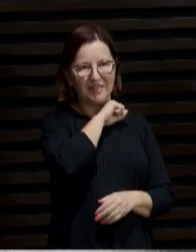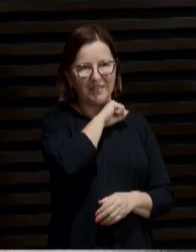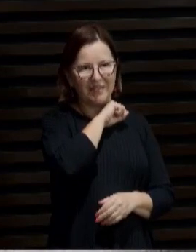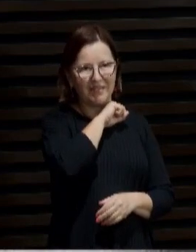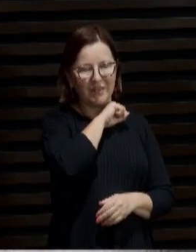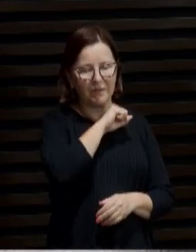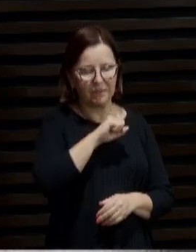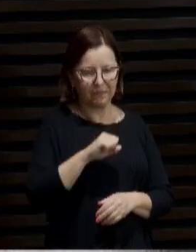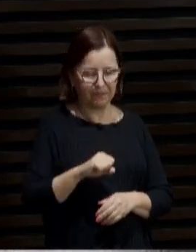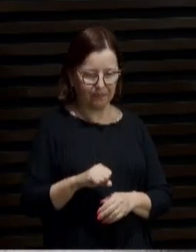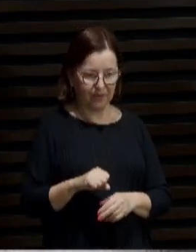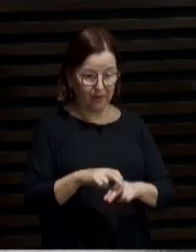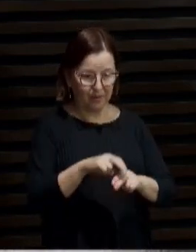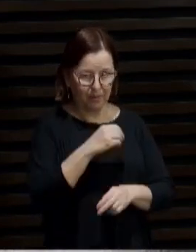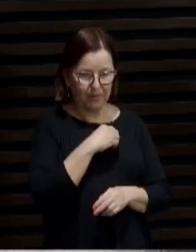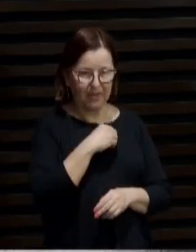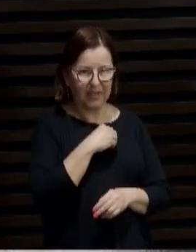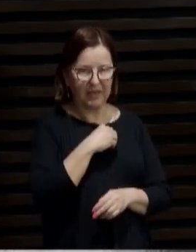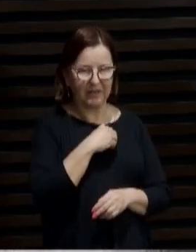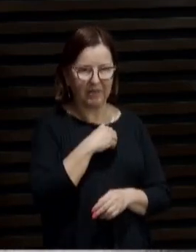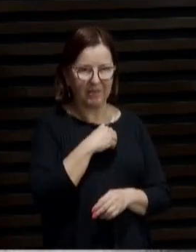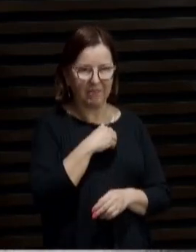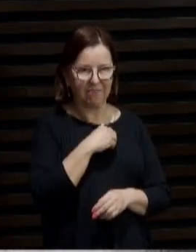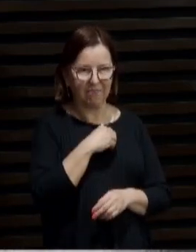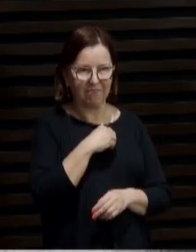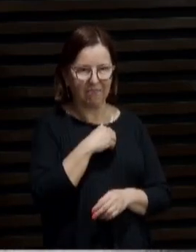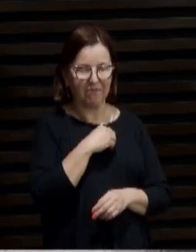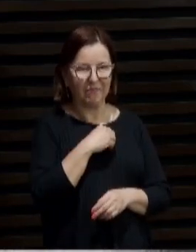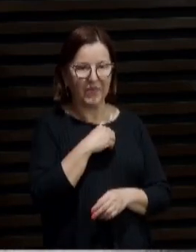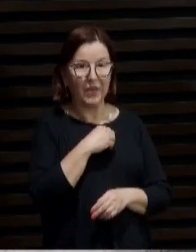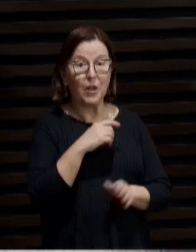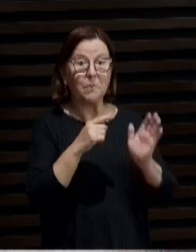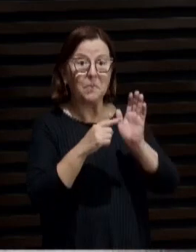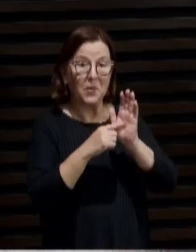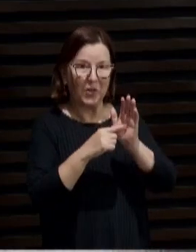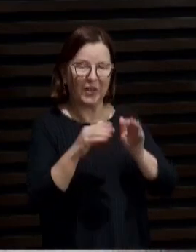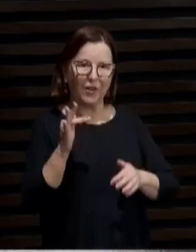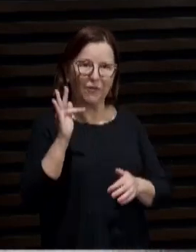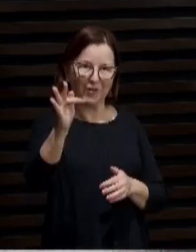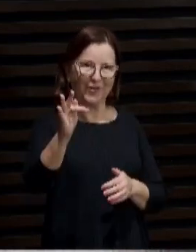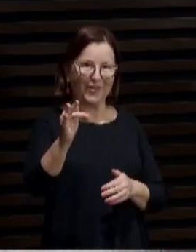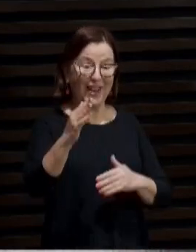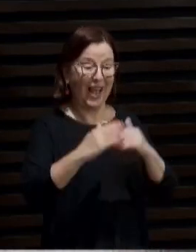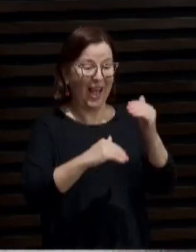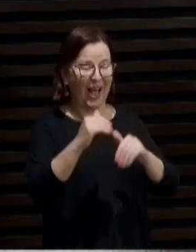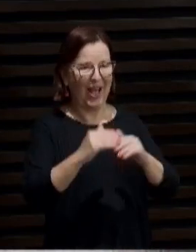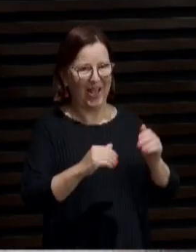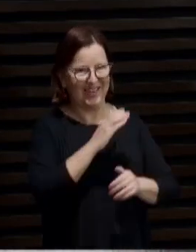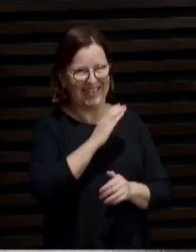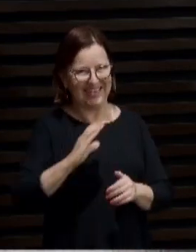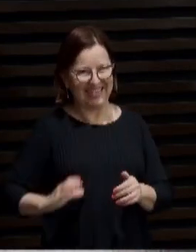a expiação pelo pecado, ela aponta para a obra de Cristo. Para aquilo que Cristo, a morte de Jesus,